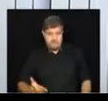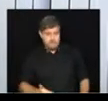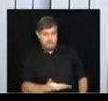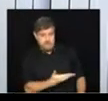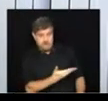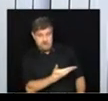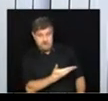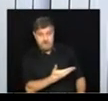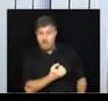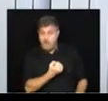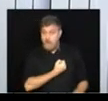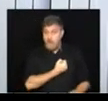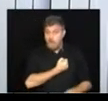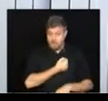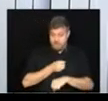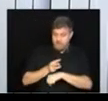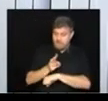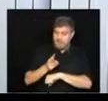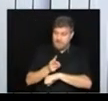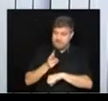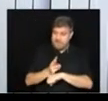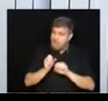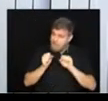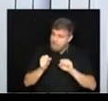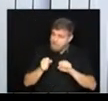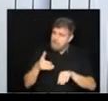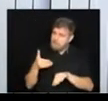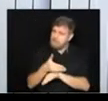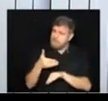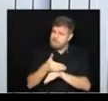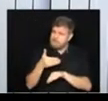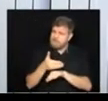tela, 19 é o nosso DDD,